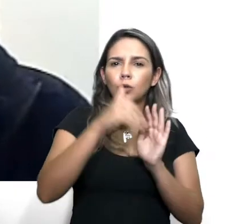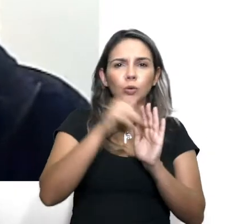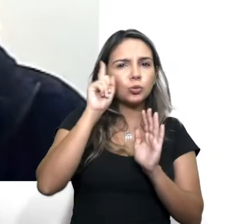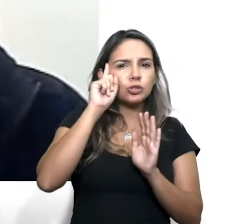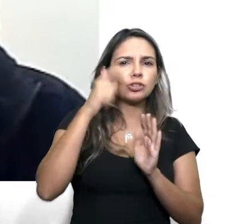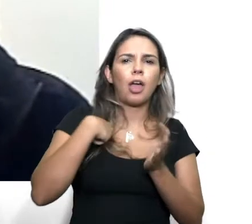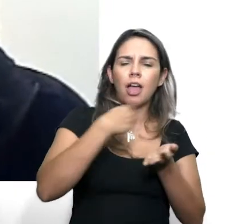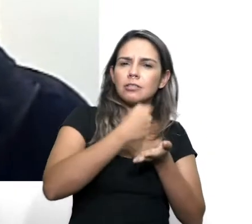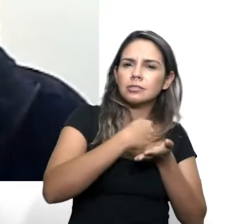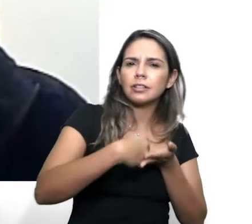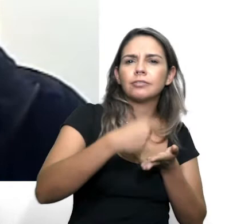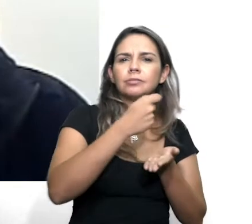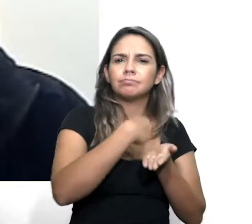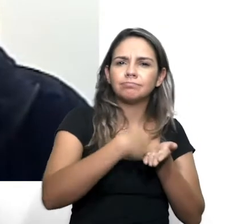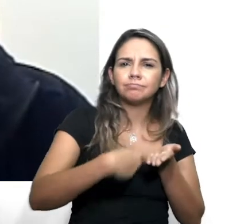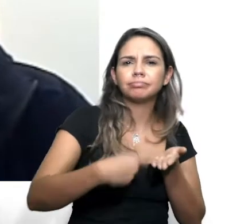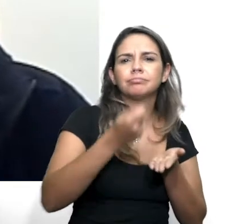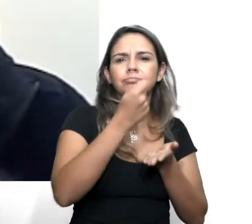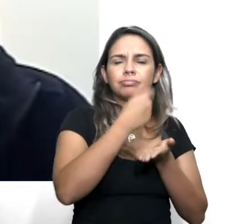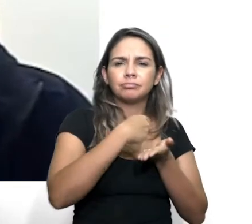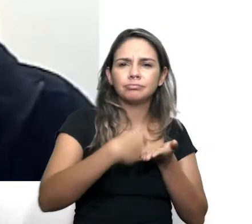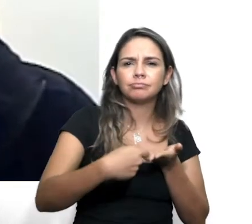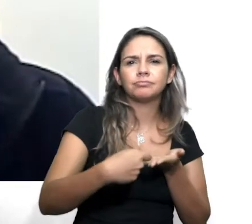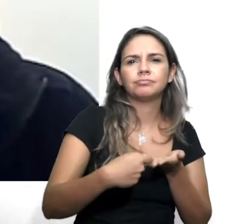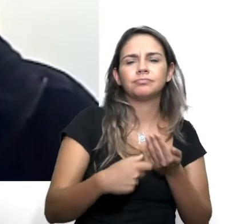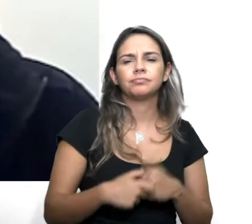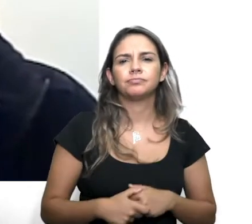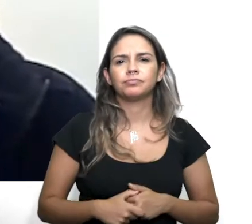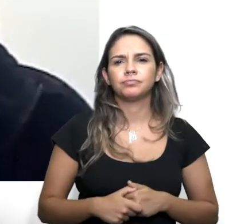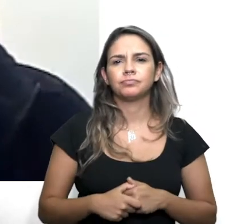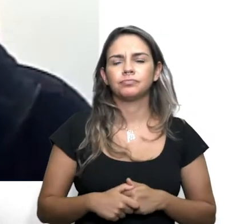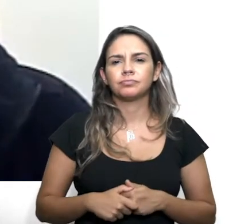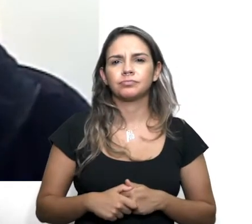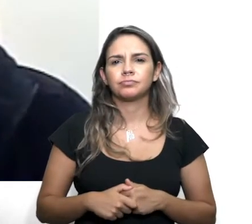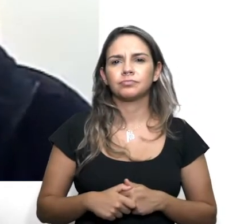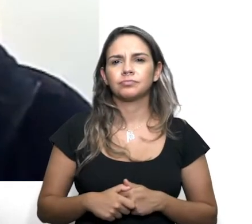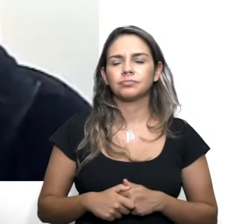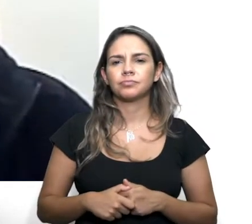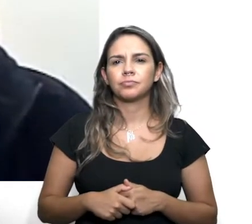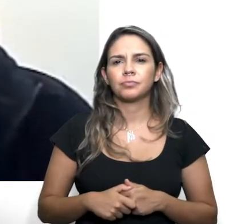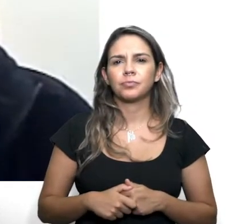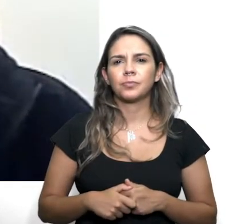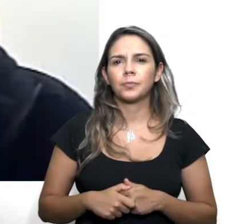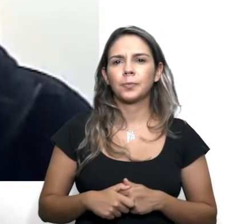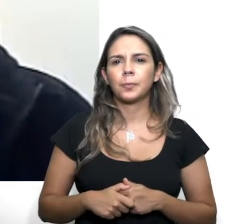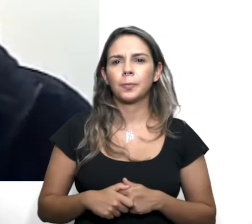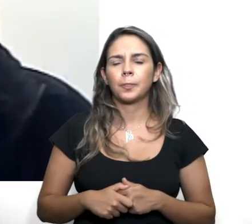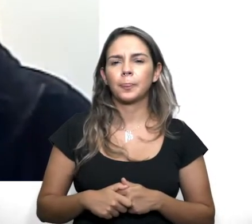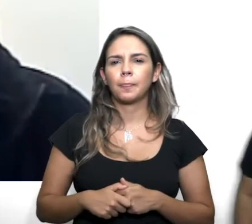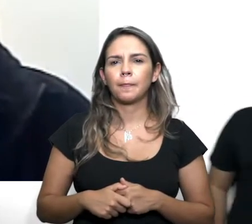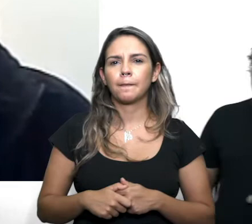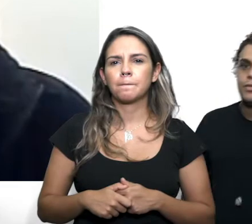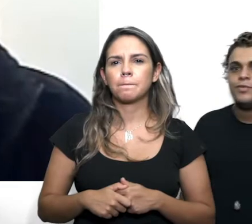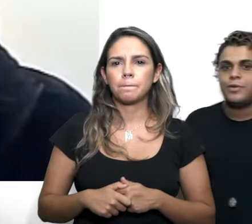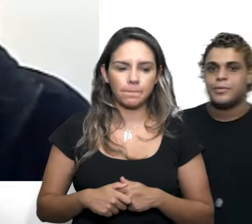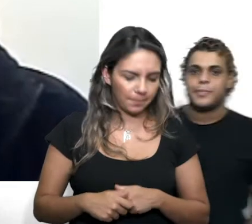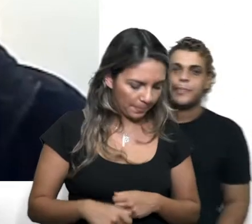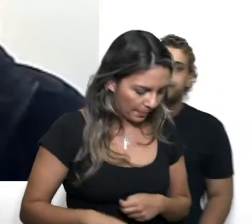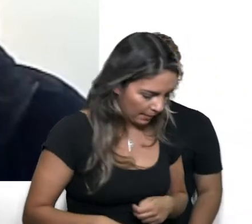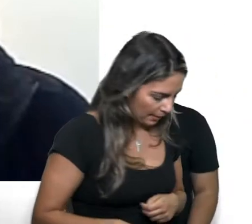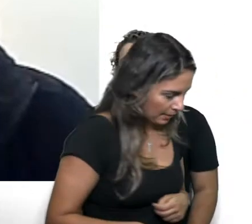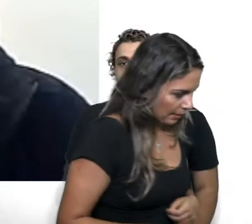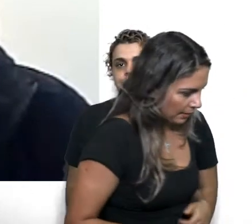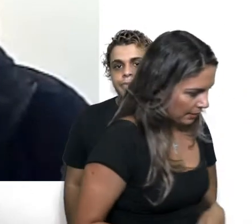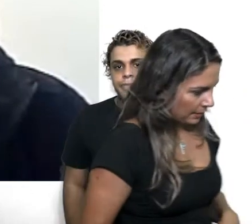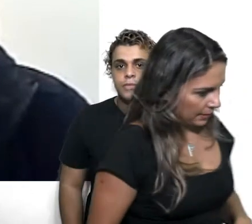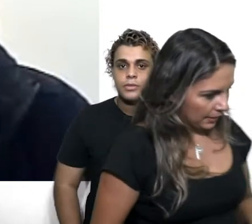eu escrevi mesmo porque tinha necessidade absoluta, porque estava a ficar louco, basicamente. E escrevi todos os dias